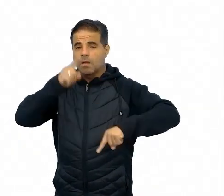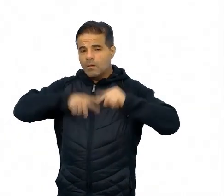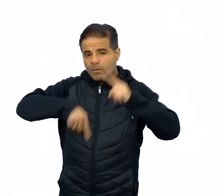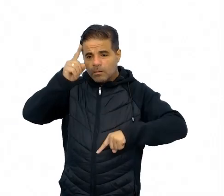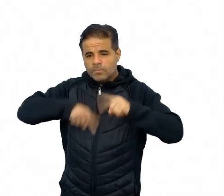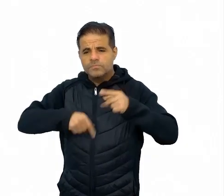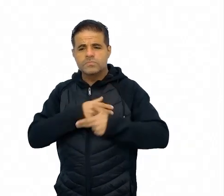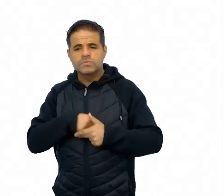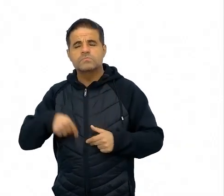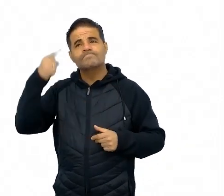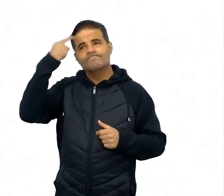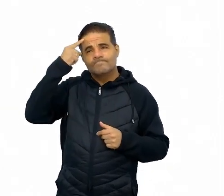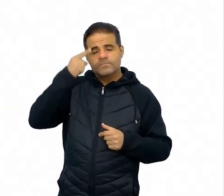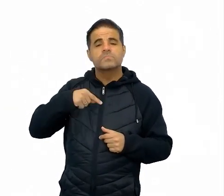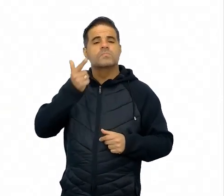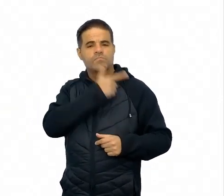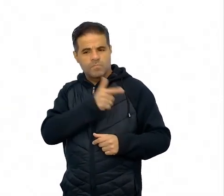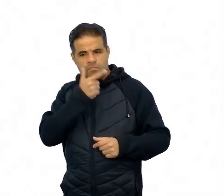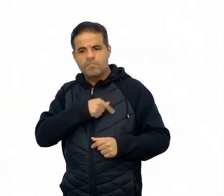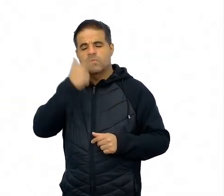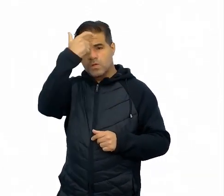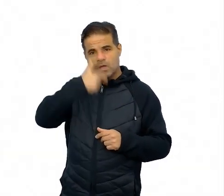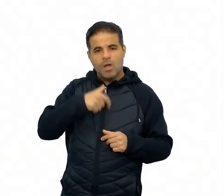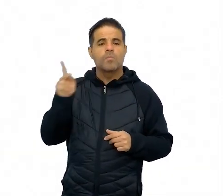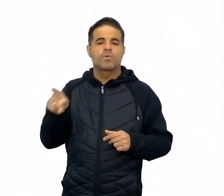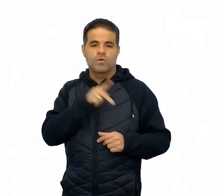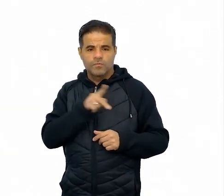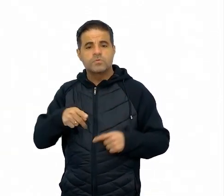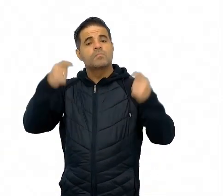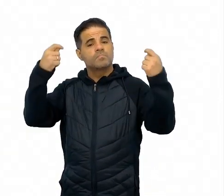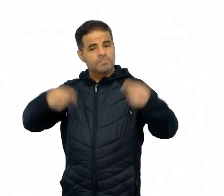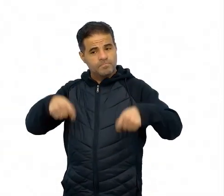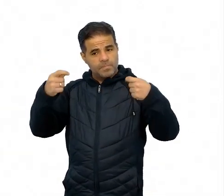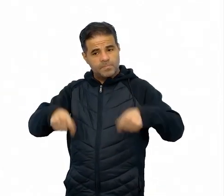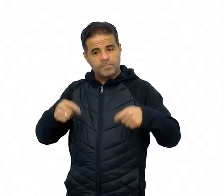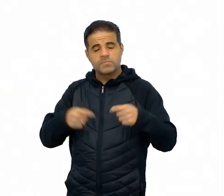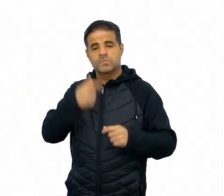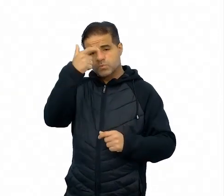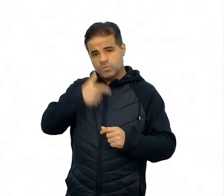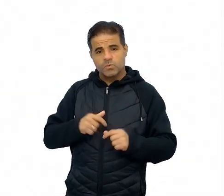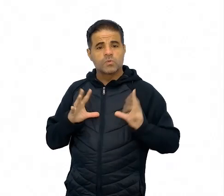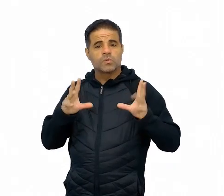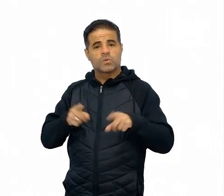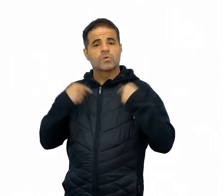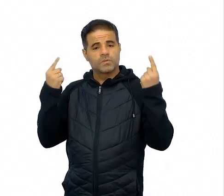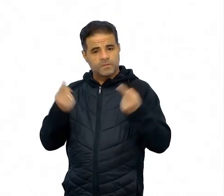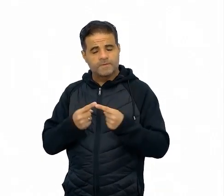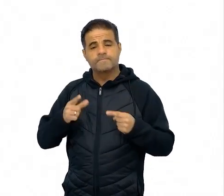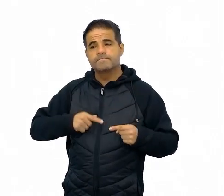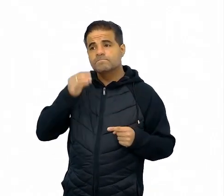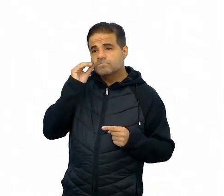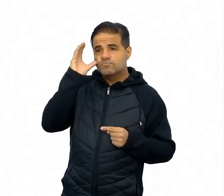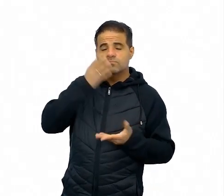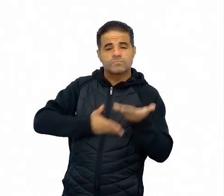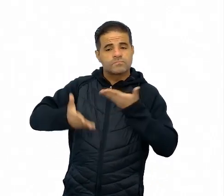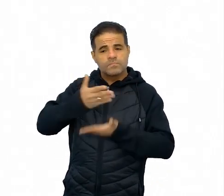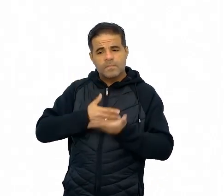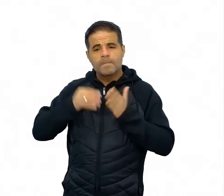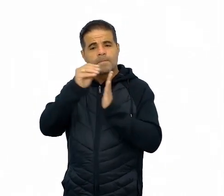multiplicação. Então, eu, professor, preciso, né, como nós temos, esse